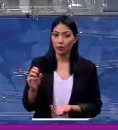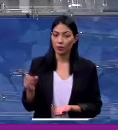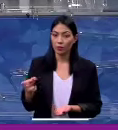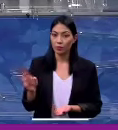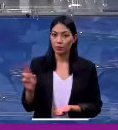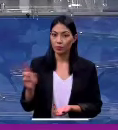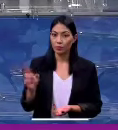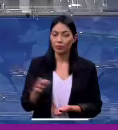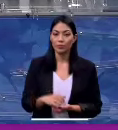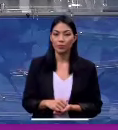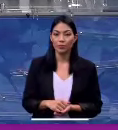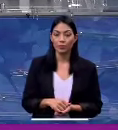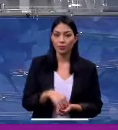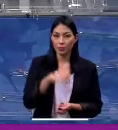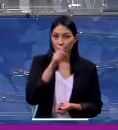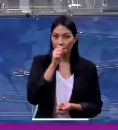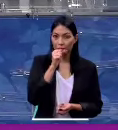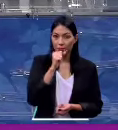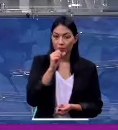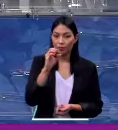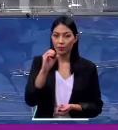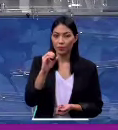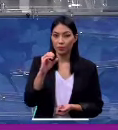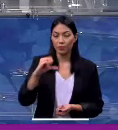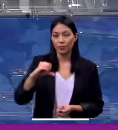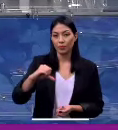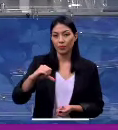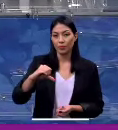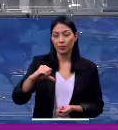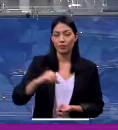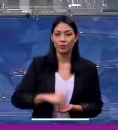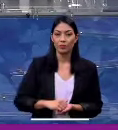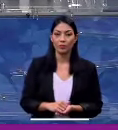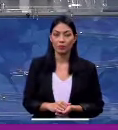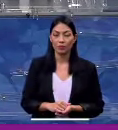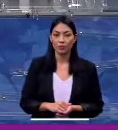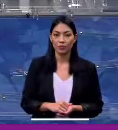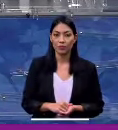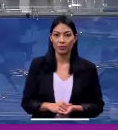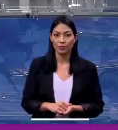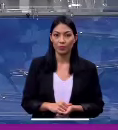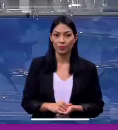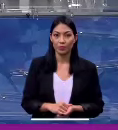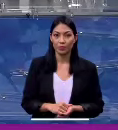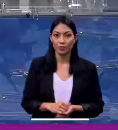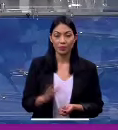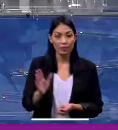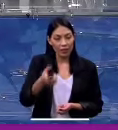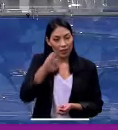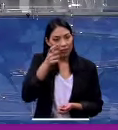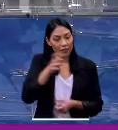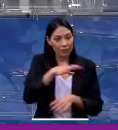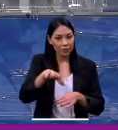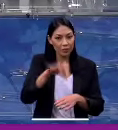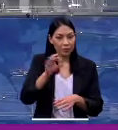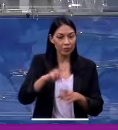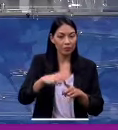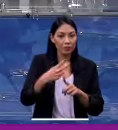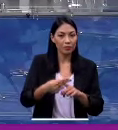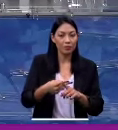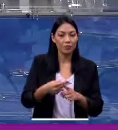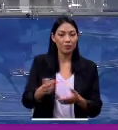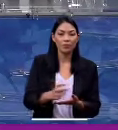R$1.500.000. Bola laranja, número 09. Laranja, 09. Já acompanhamos os sorteios da dupla cena, da quina,